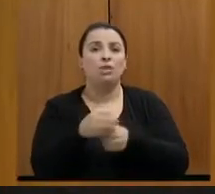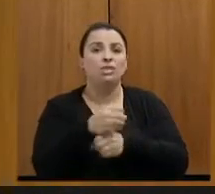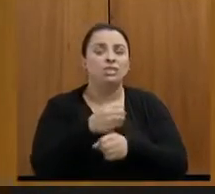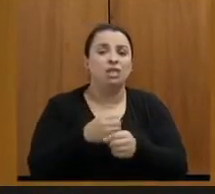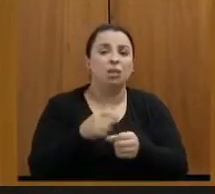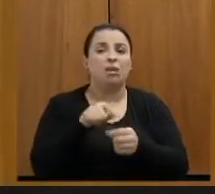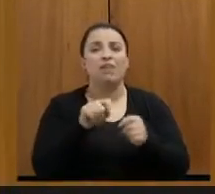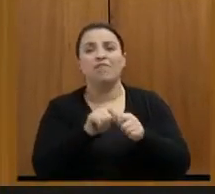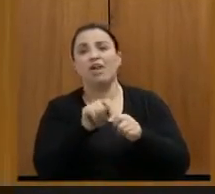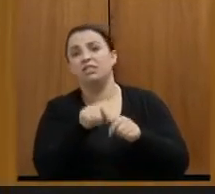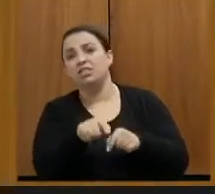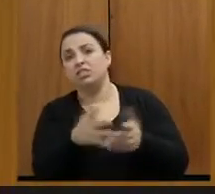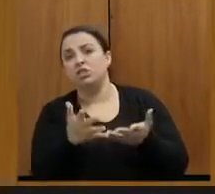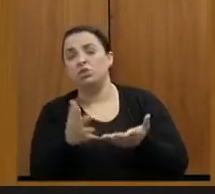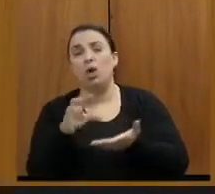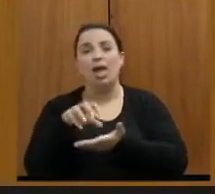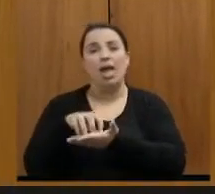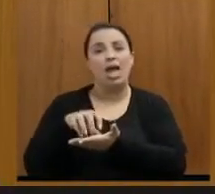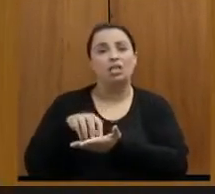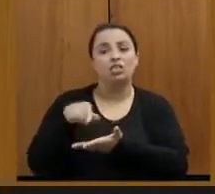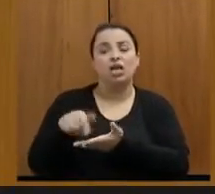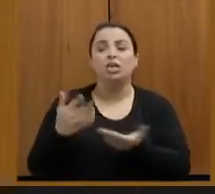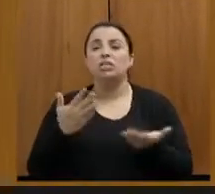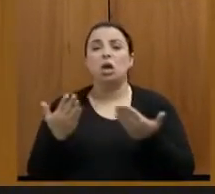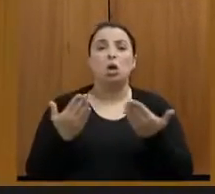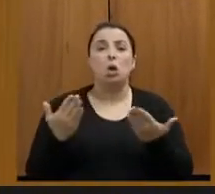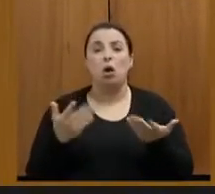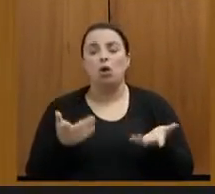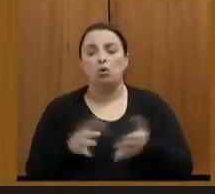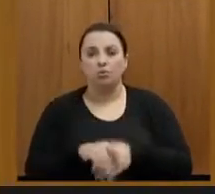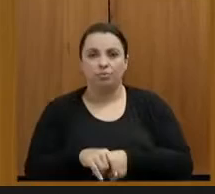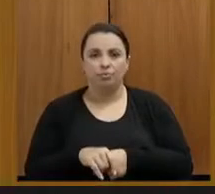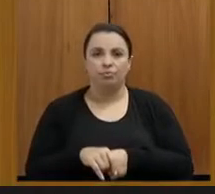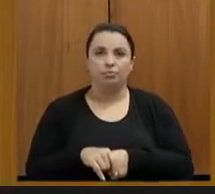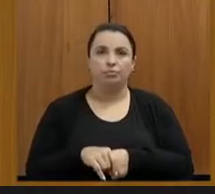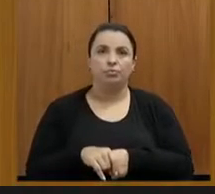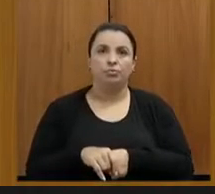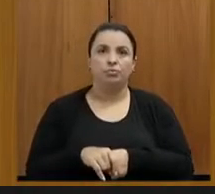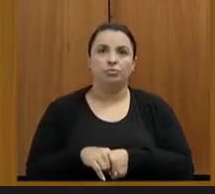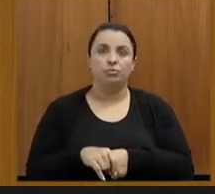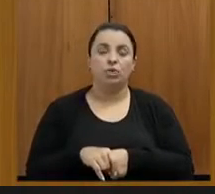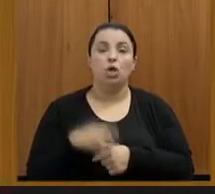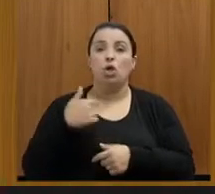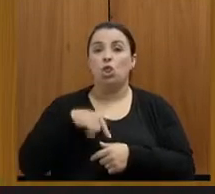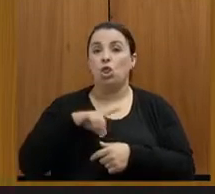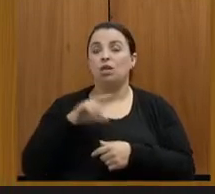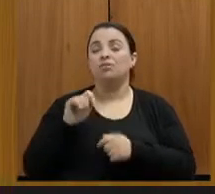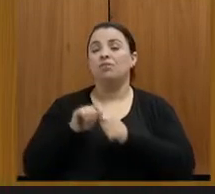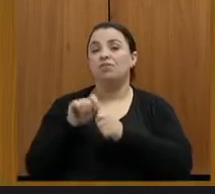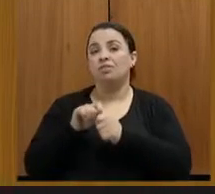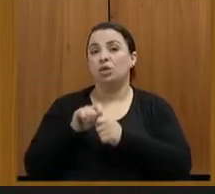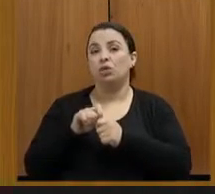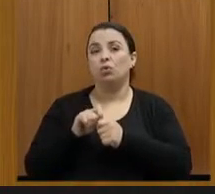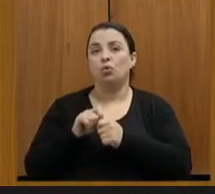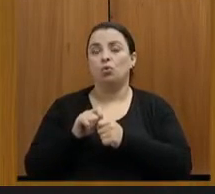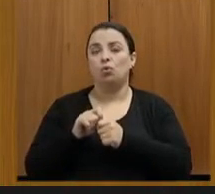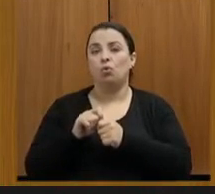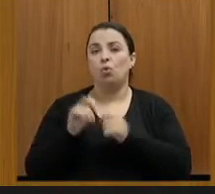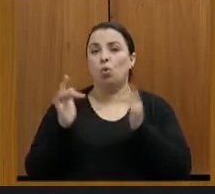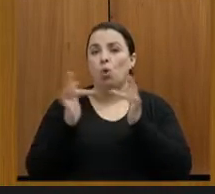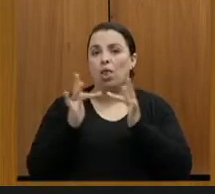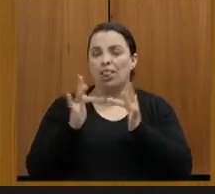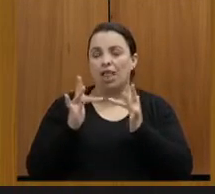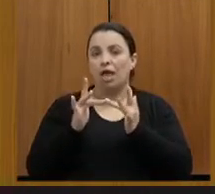essa ponte? É a agência metropolitana? Nós temos feito pontes importantes institucionais com os